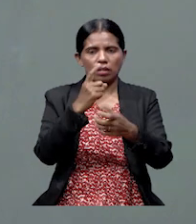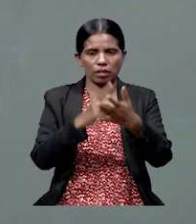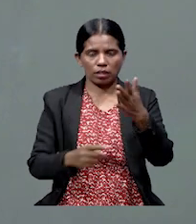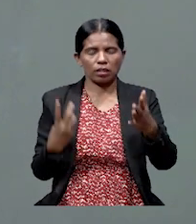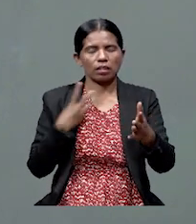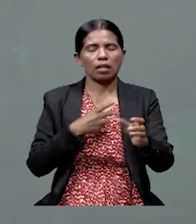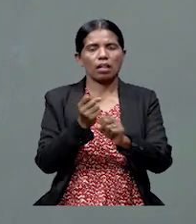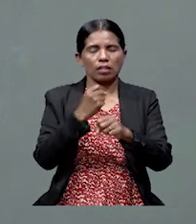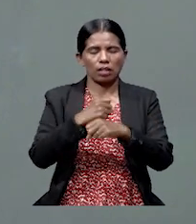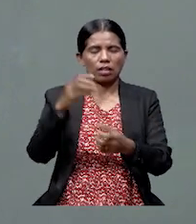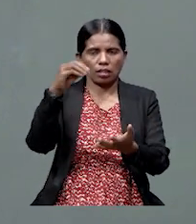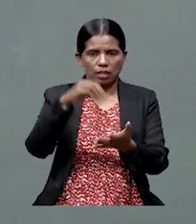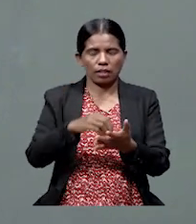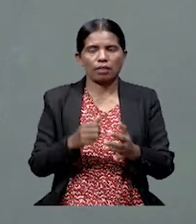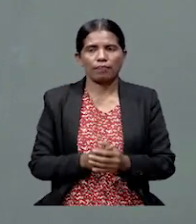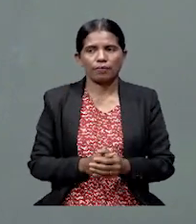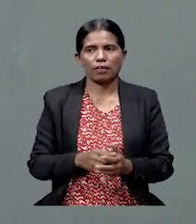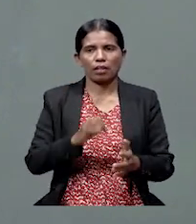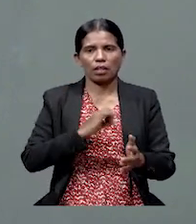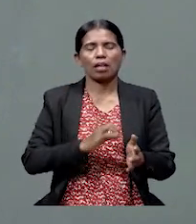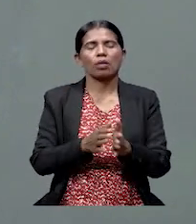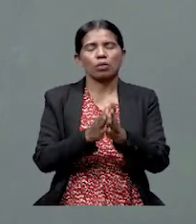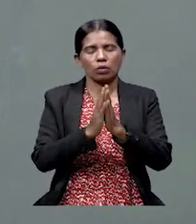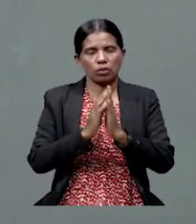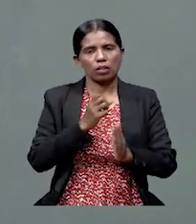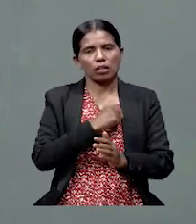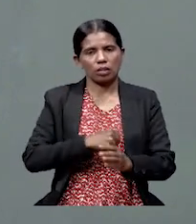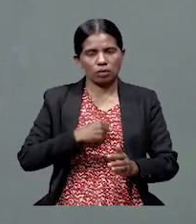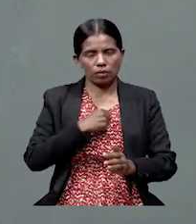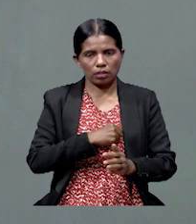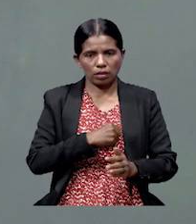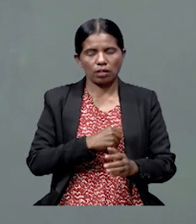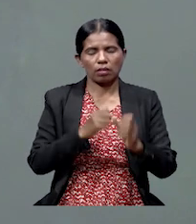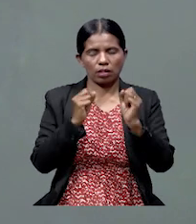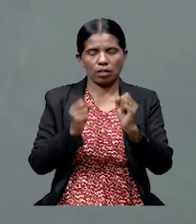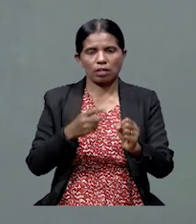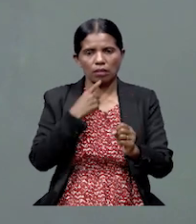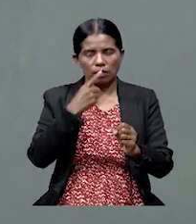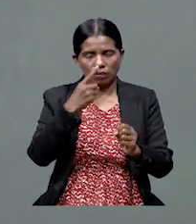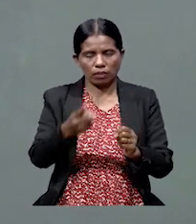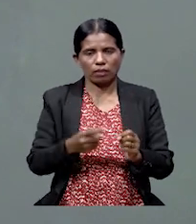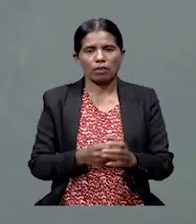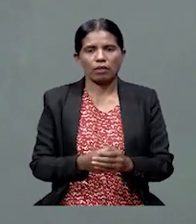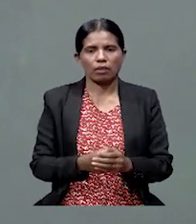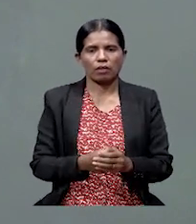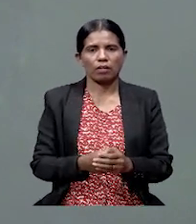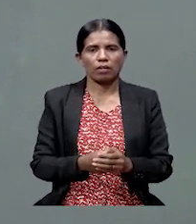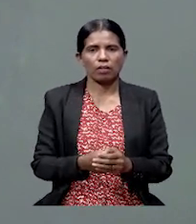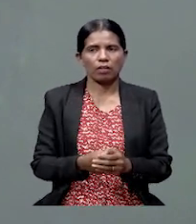essa né. Nebe, hau su desculpa, e da né, interpretação que ada